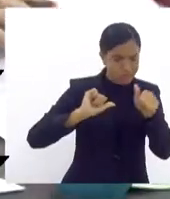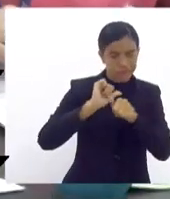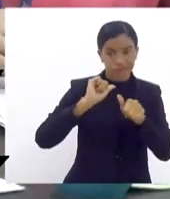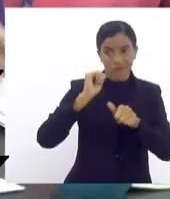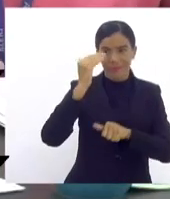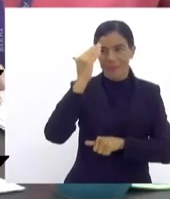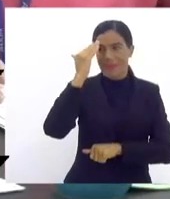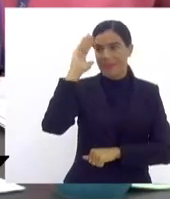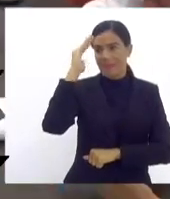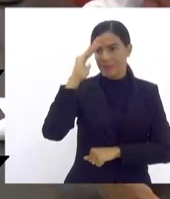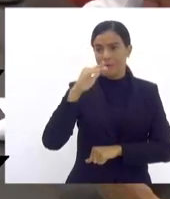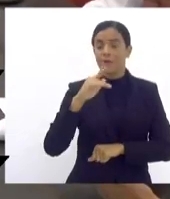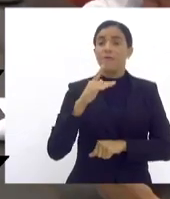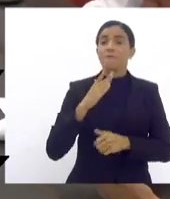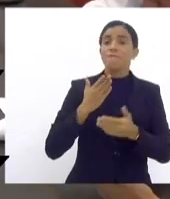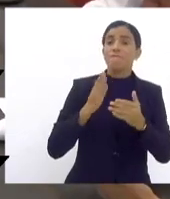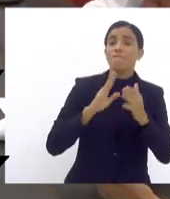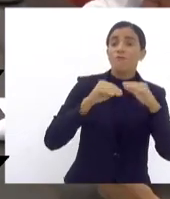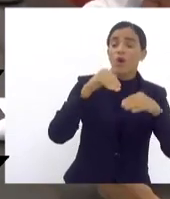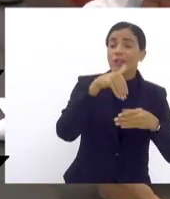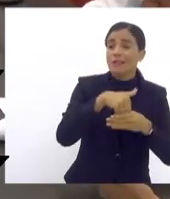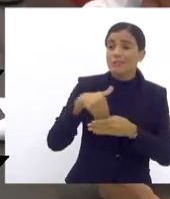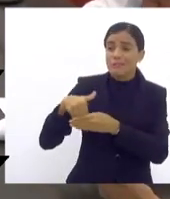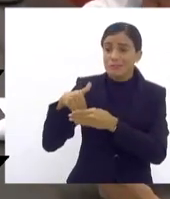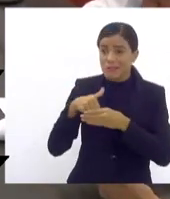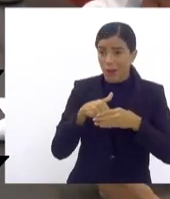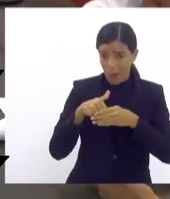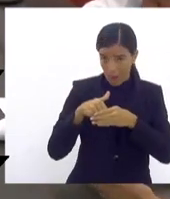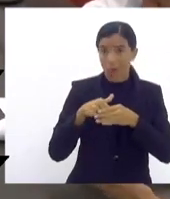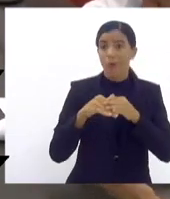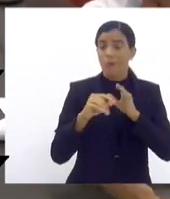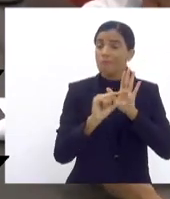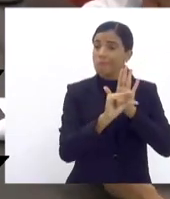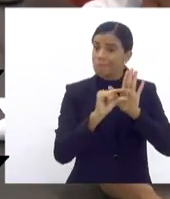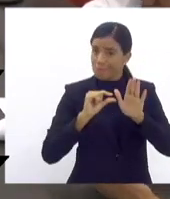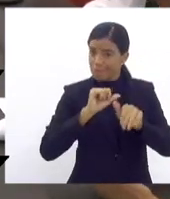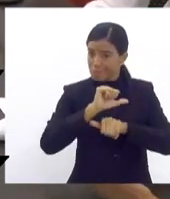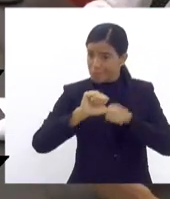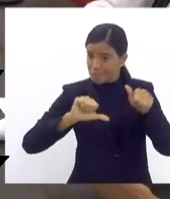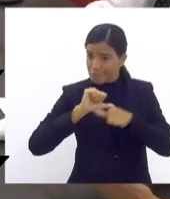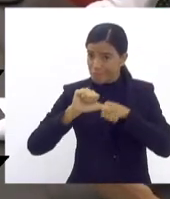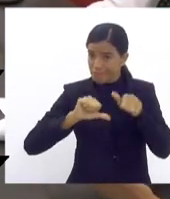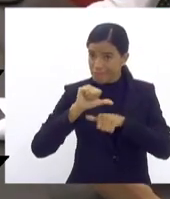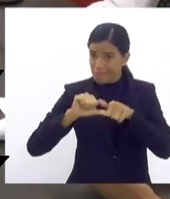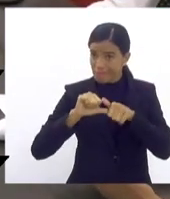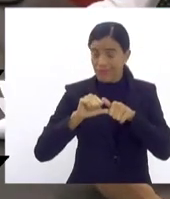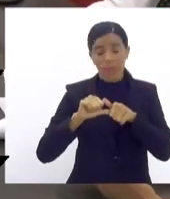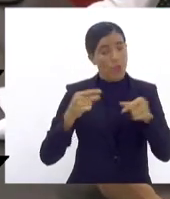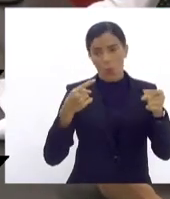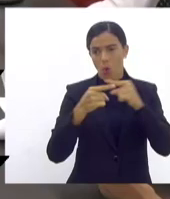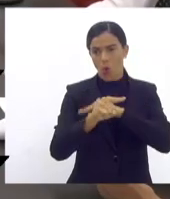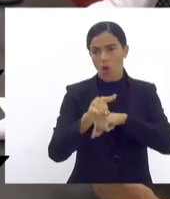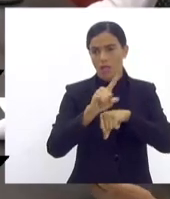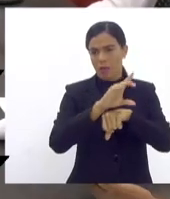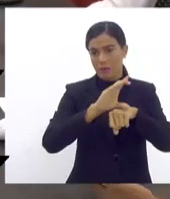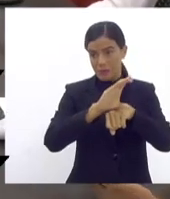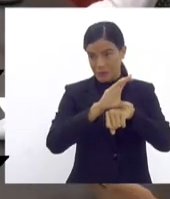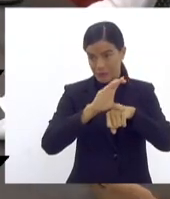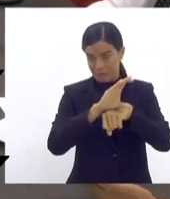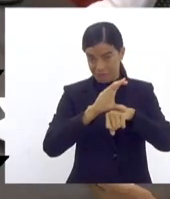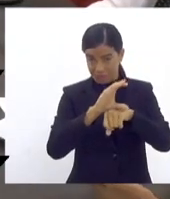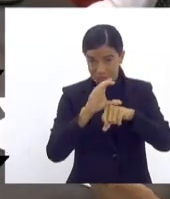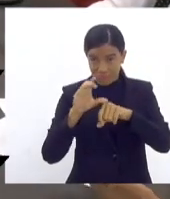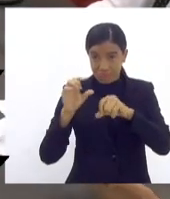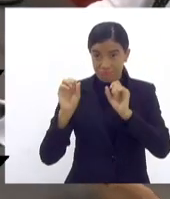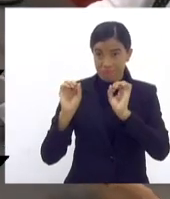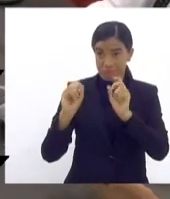Em votação, o parecer retificado do relator Guilherme Dell'Aroli, pela inconstitucionalidade do projeto